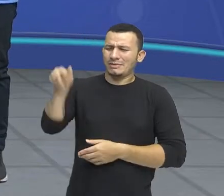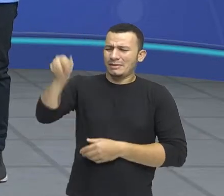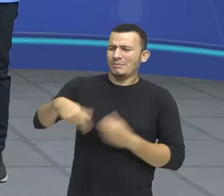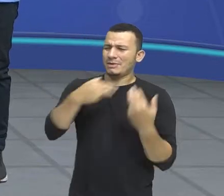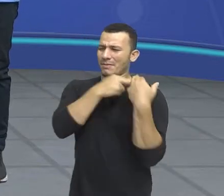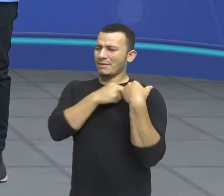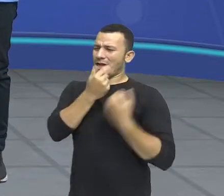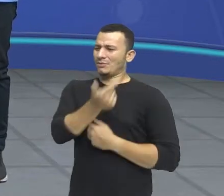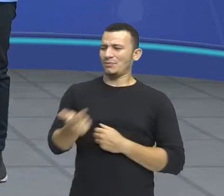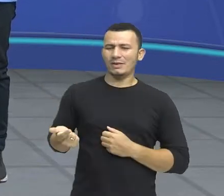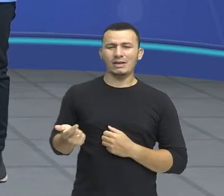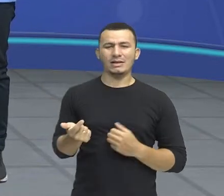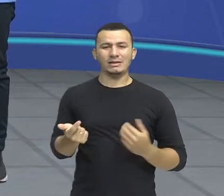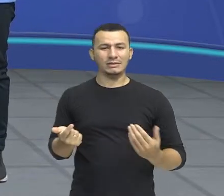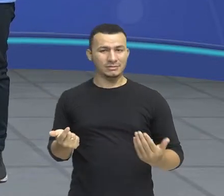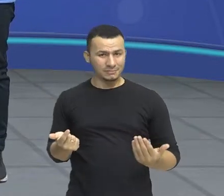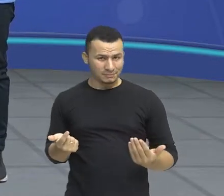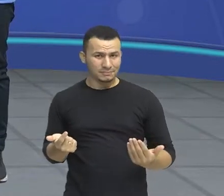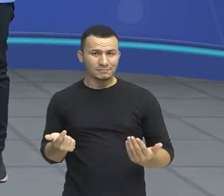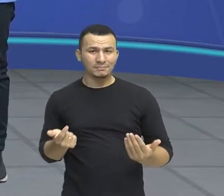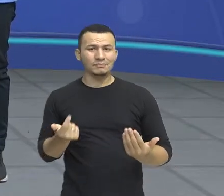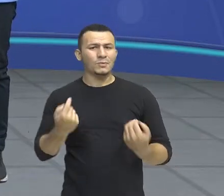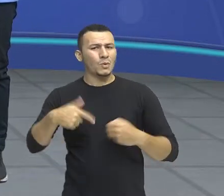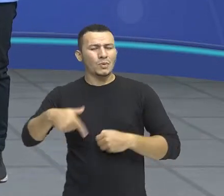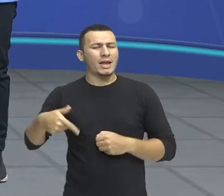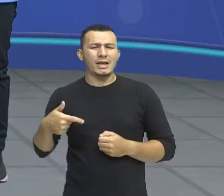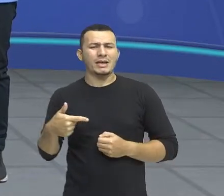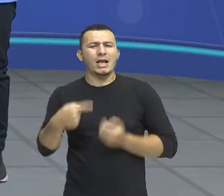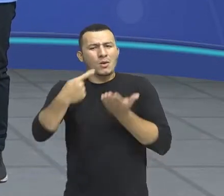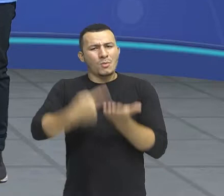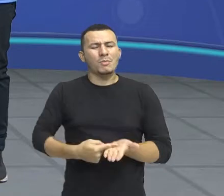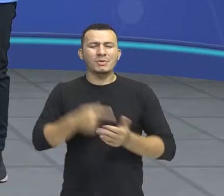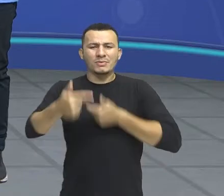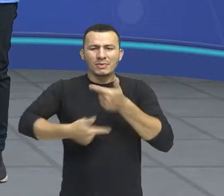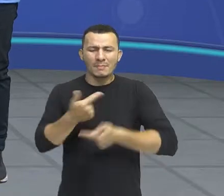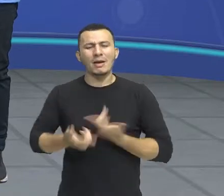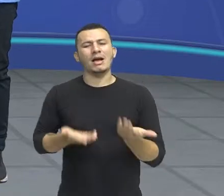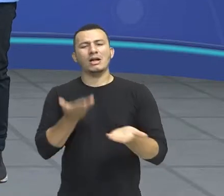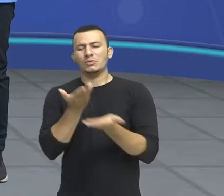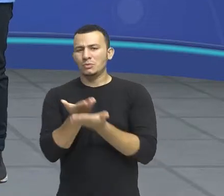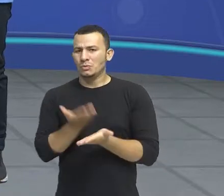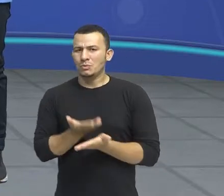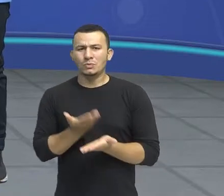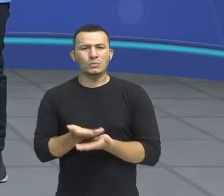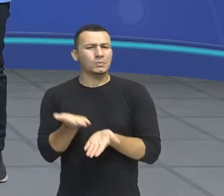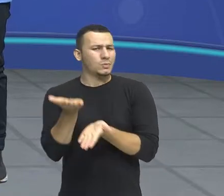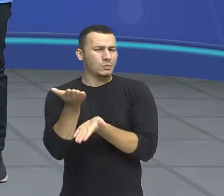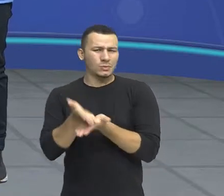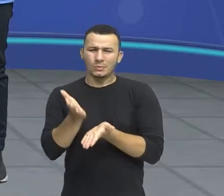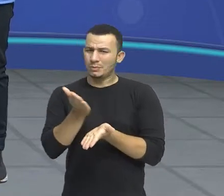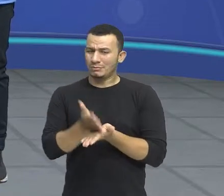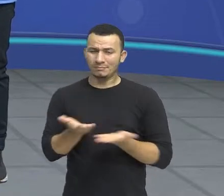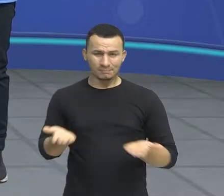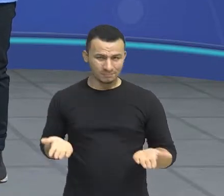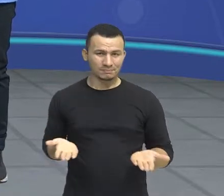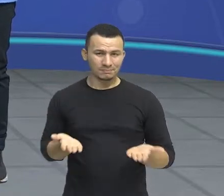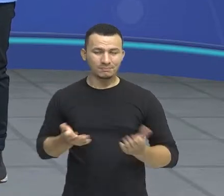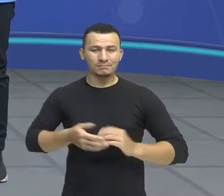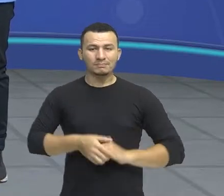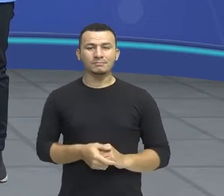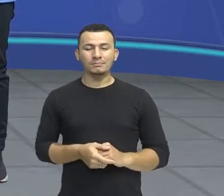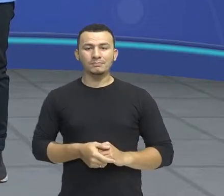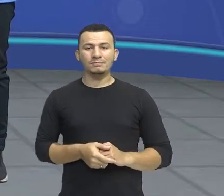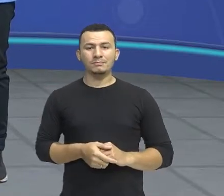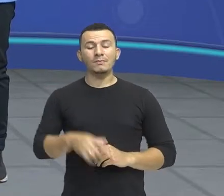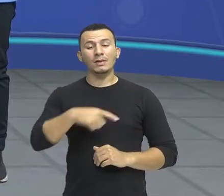pessoa que não tem compromisso com o trabalho, com o estudo, né? Então, é outro estereótipo. Tem